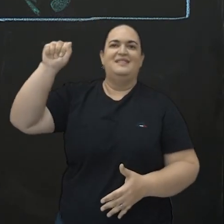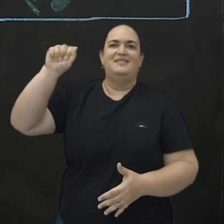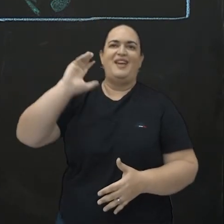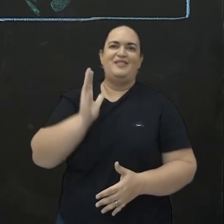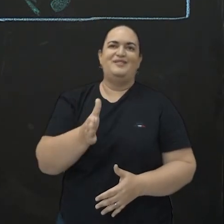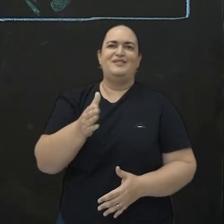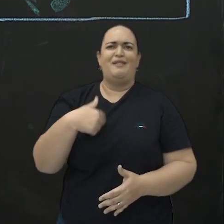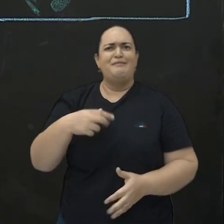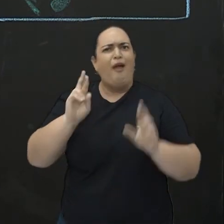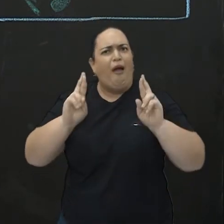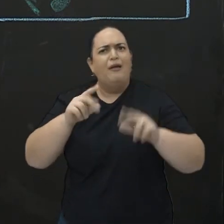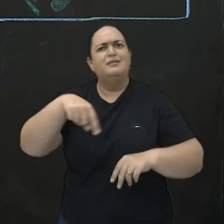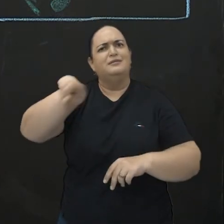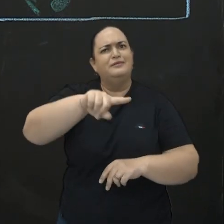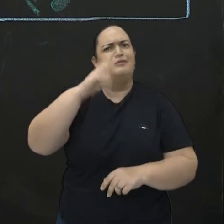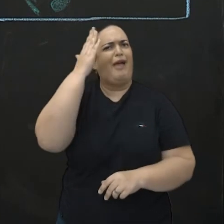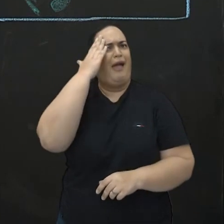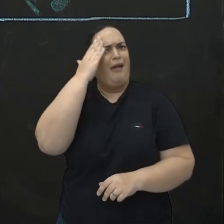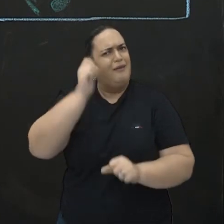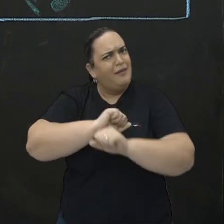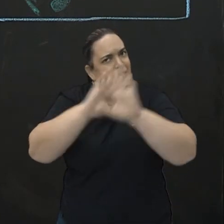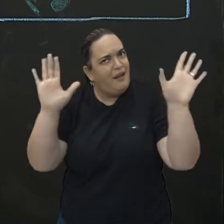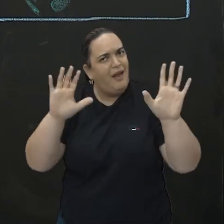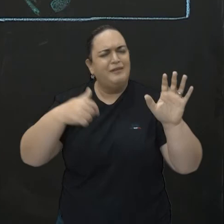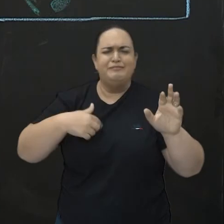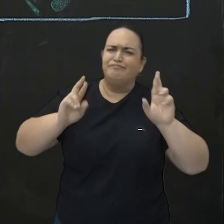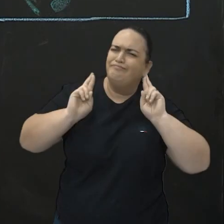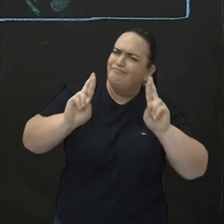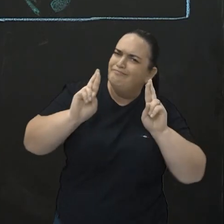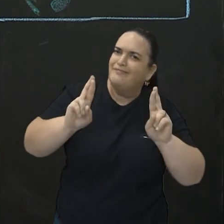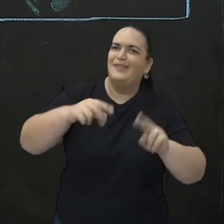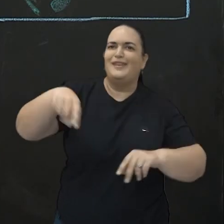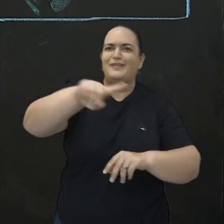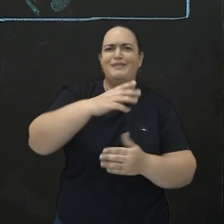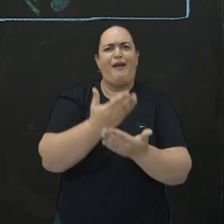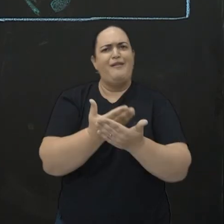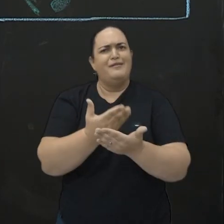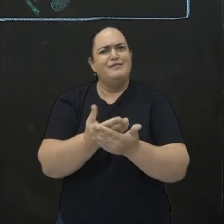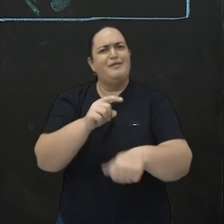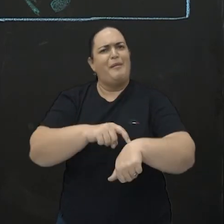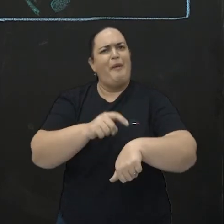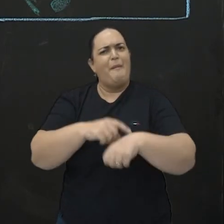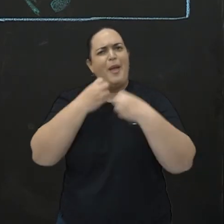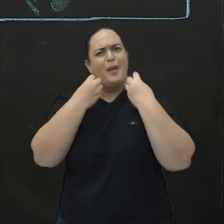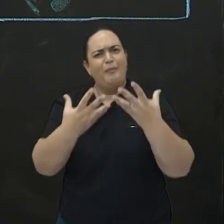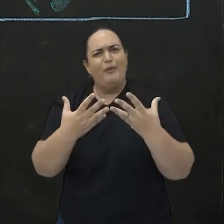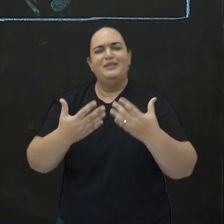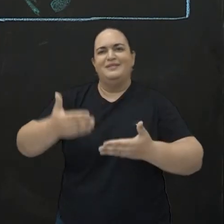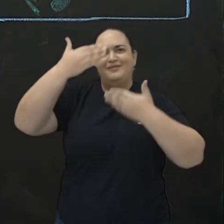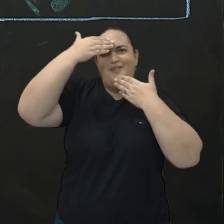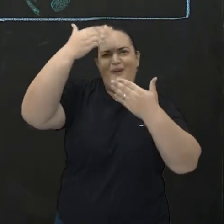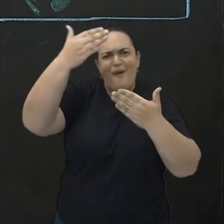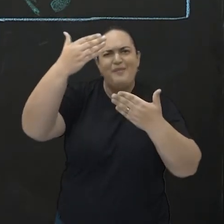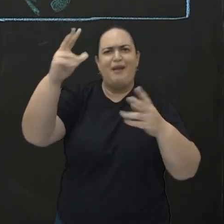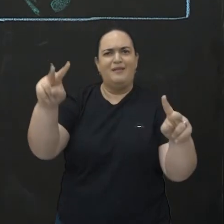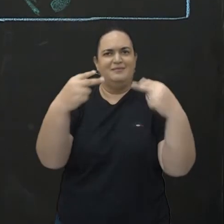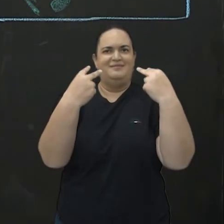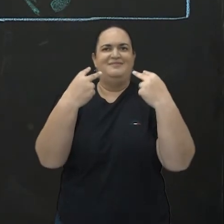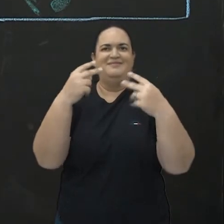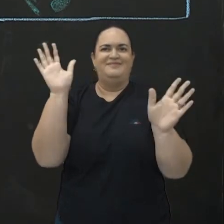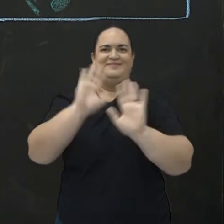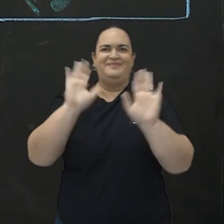tenha entendido essa aula. Eu vou ficando por aqui desejando um ótimo momento de estudos. Muito obrigado por ter assistido essa aula e tchau, tchau!